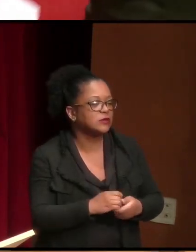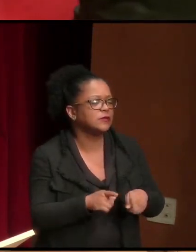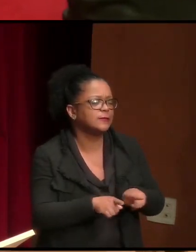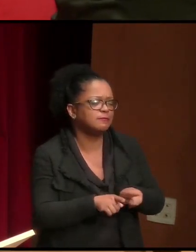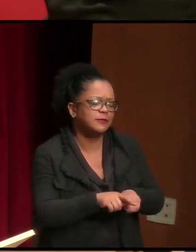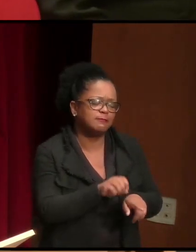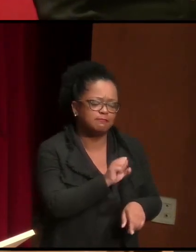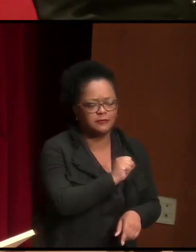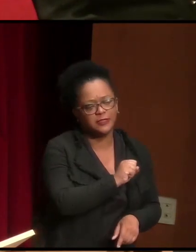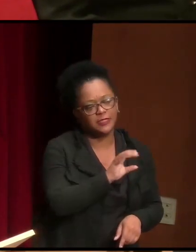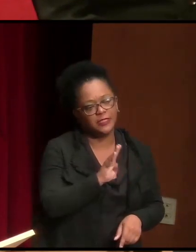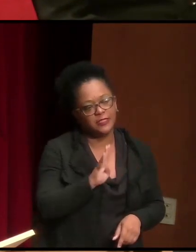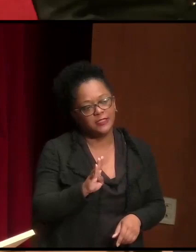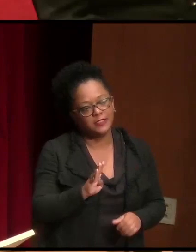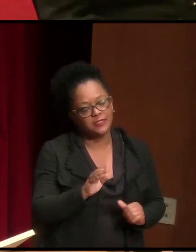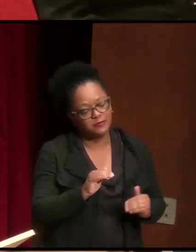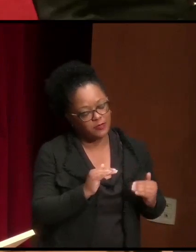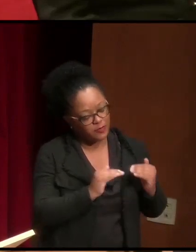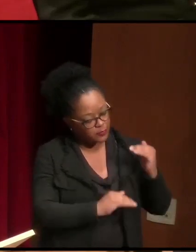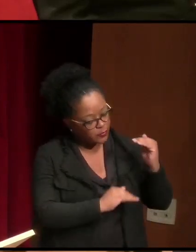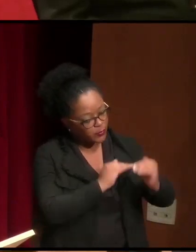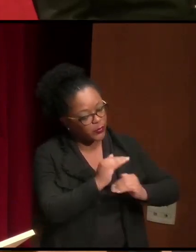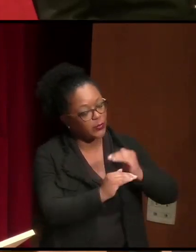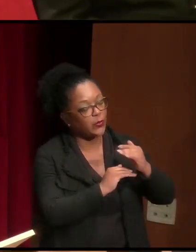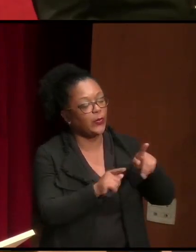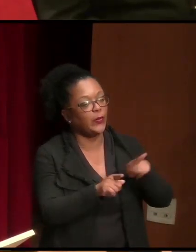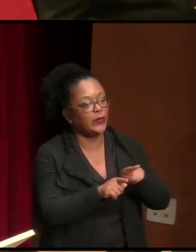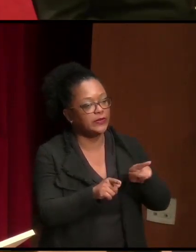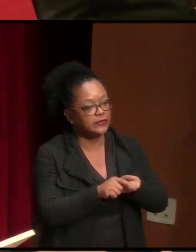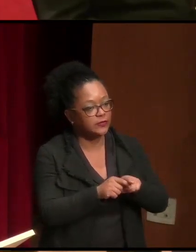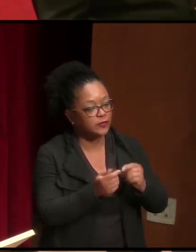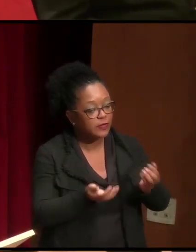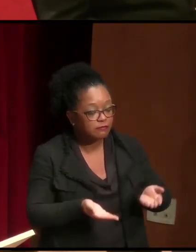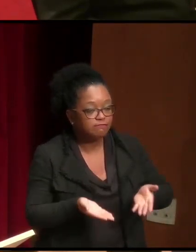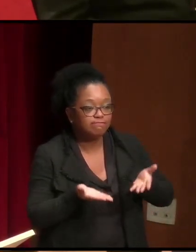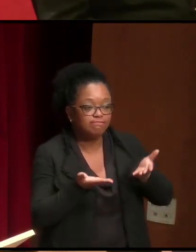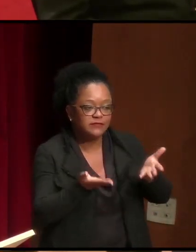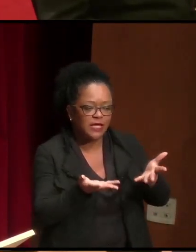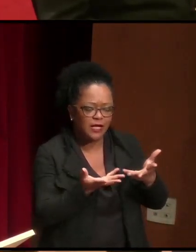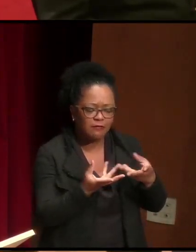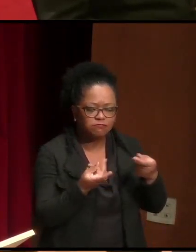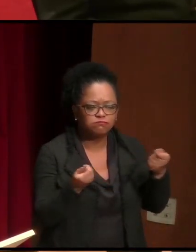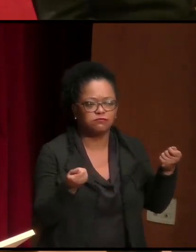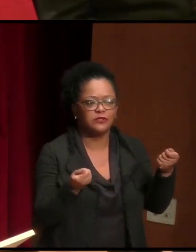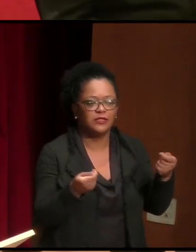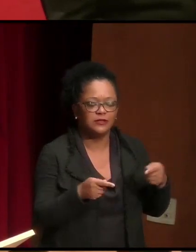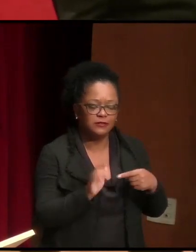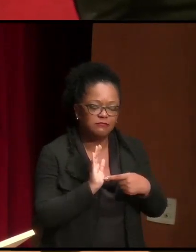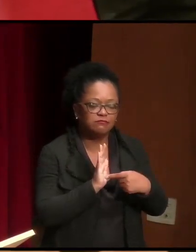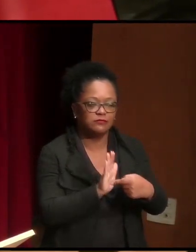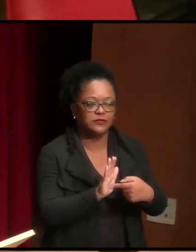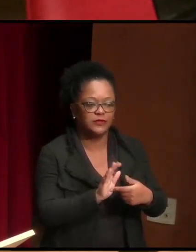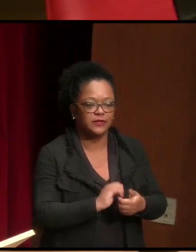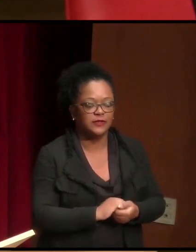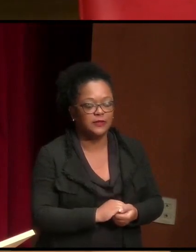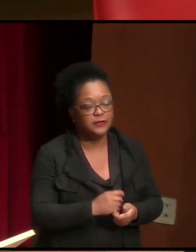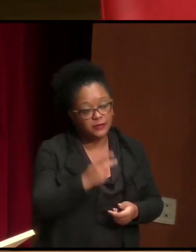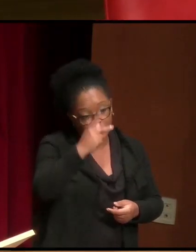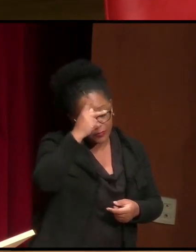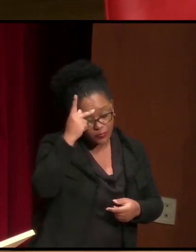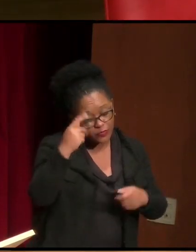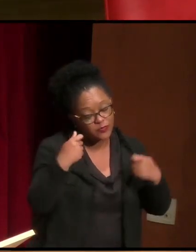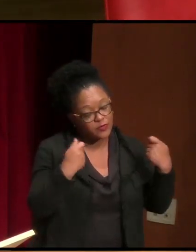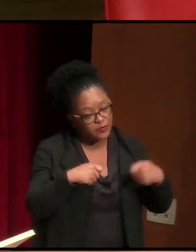tentando se aperfeiçoar para entregar um serviço de qualidade, né, para as pessoas que buscam apoio.